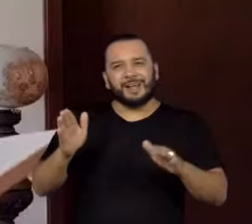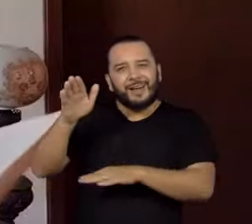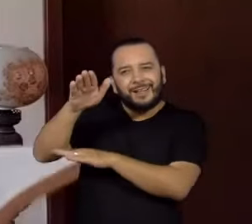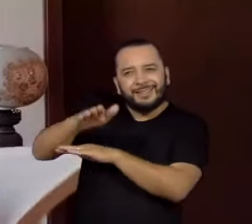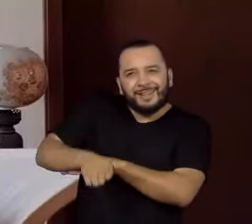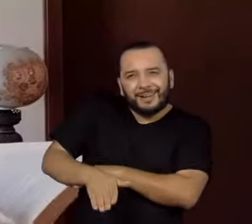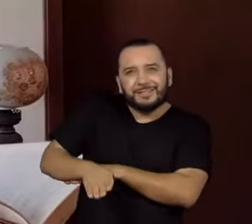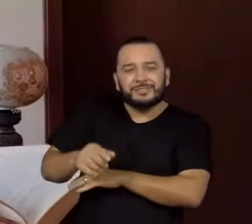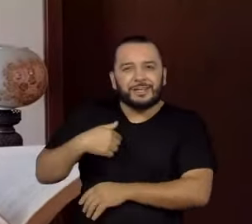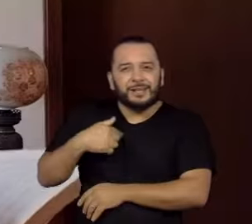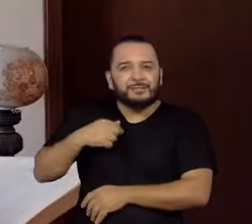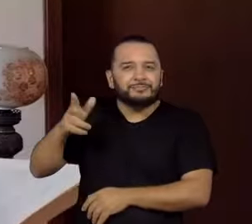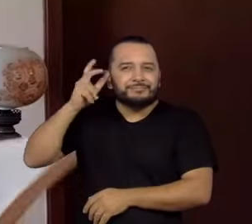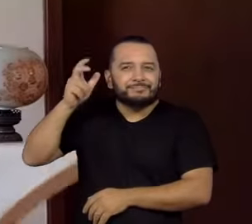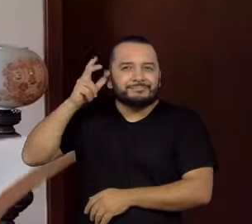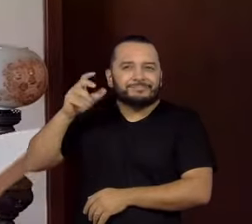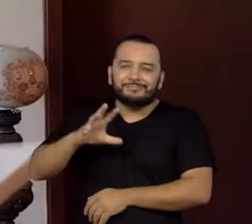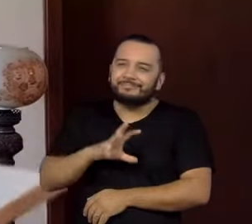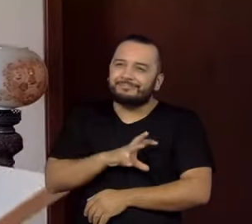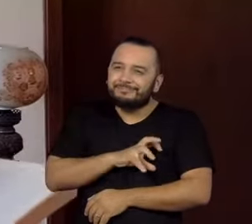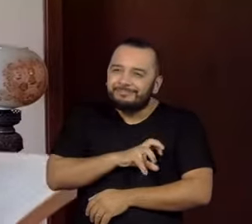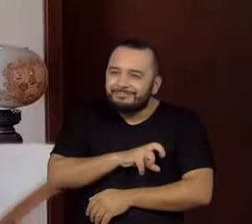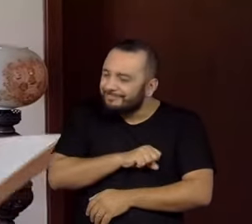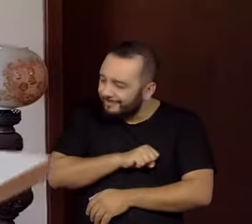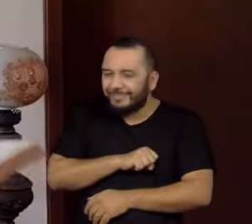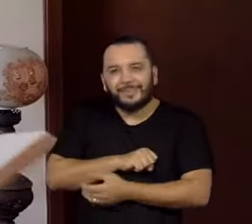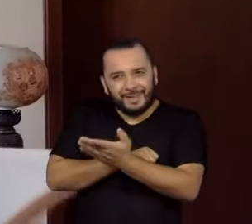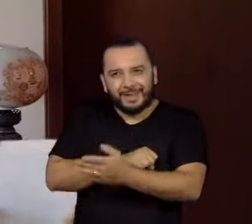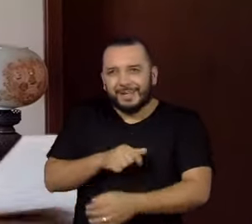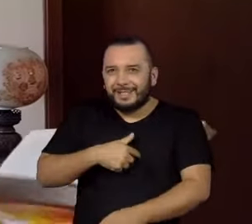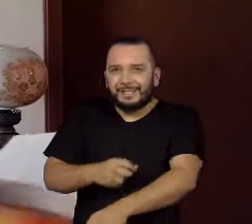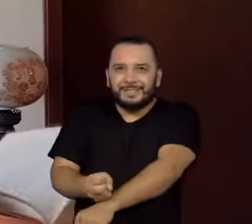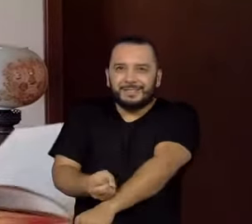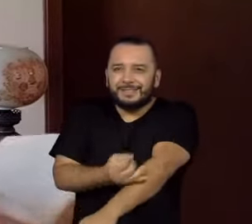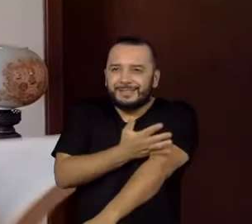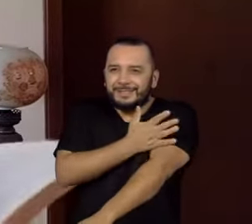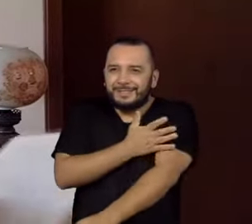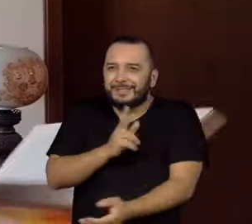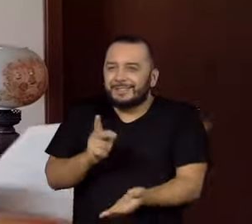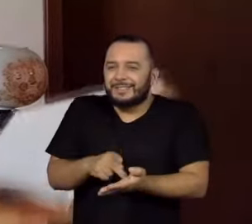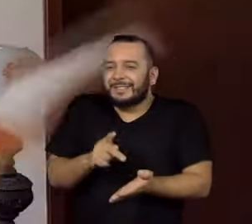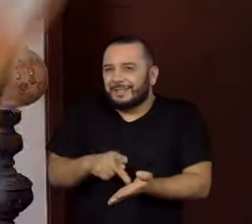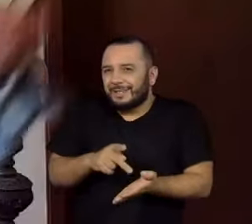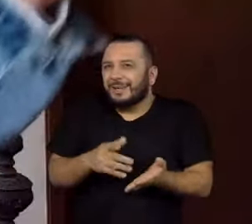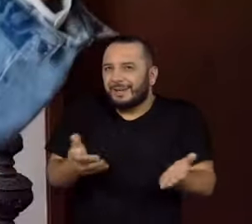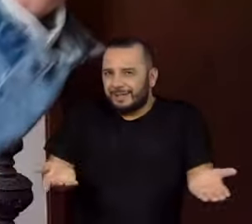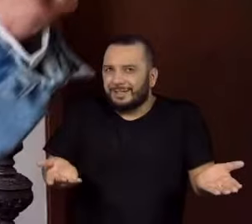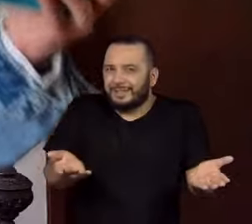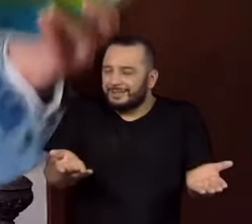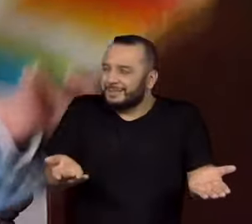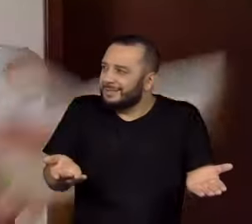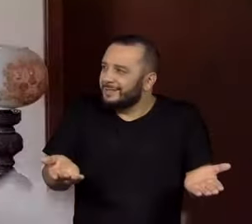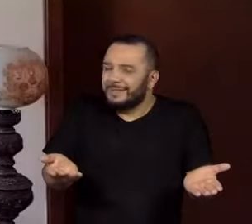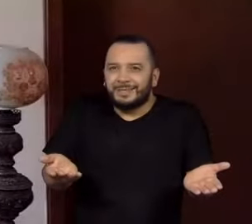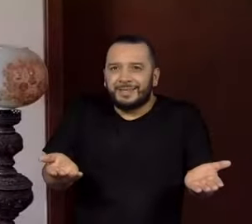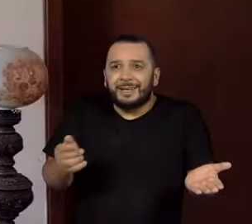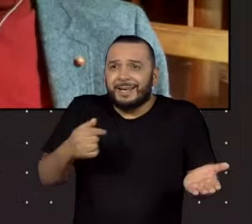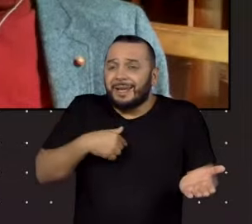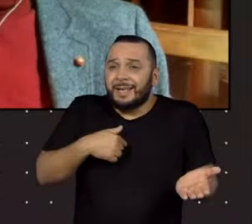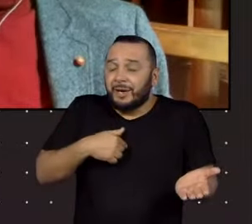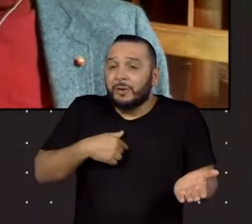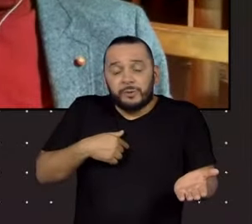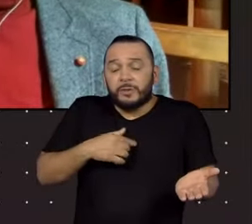nós, ouvintes de rádio. É uma preciosidade, a gente tem até medo de alguma coisa tirar aquilo da